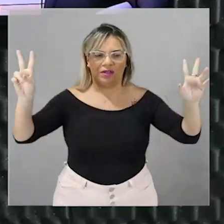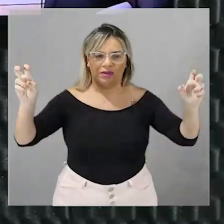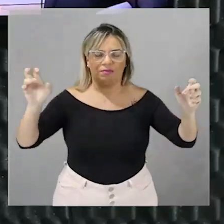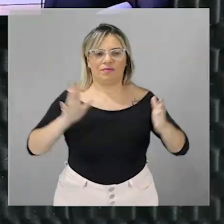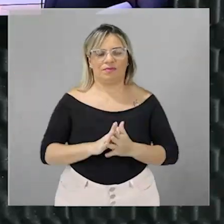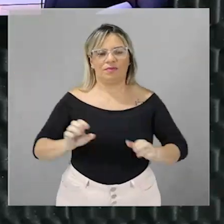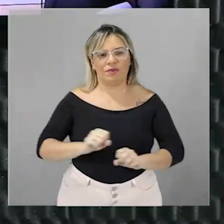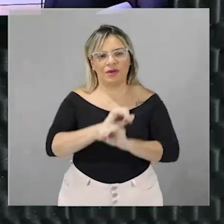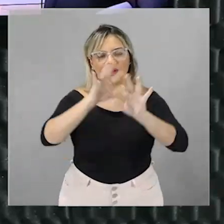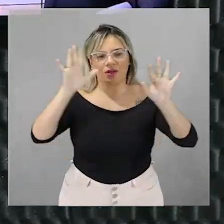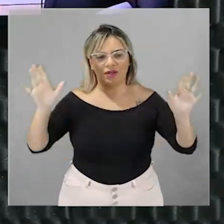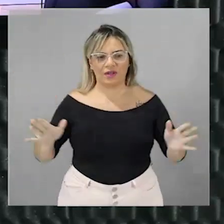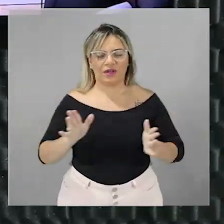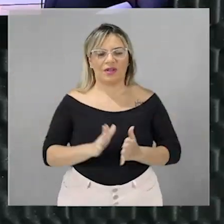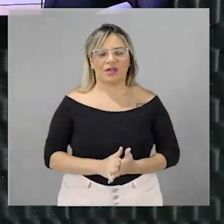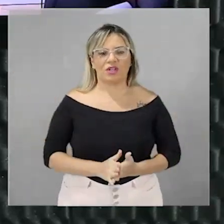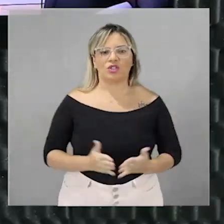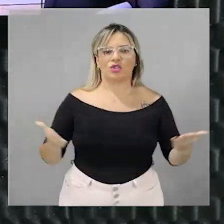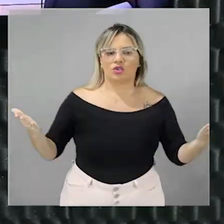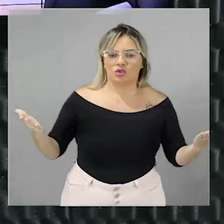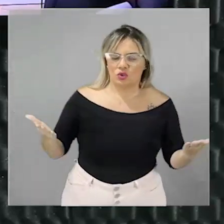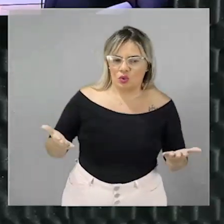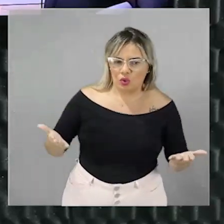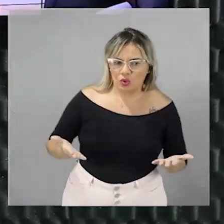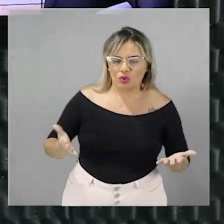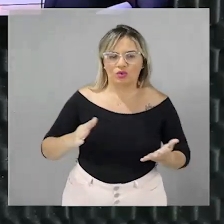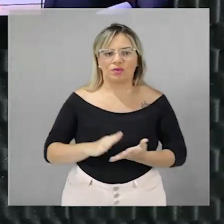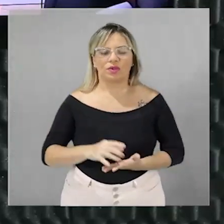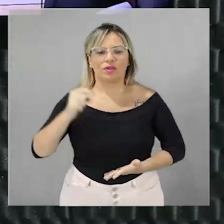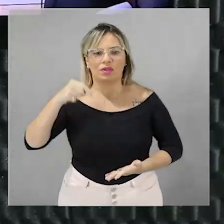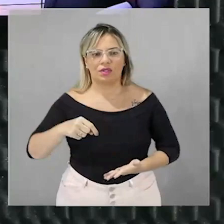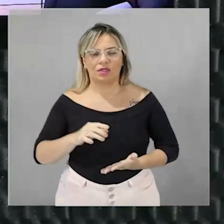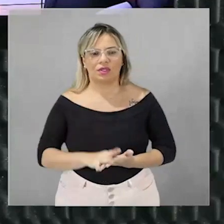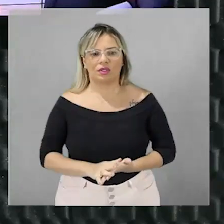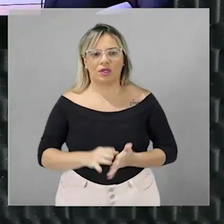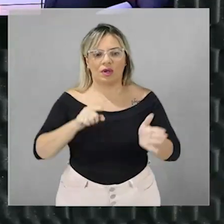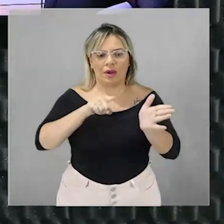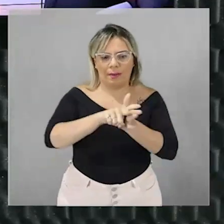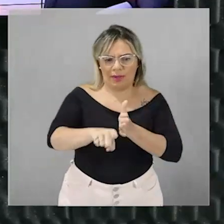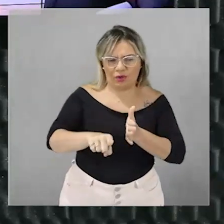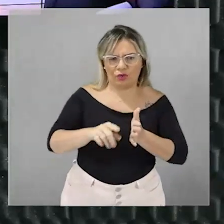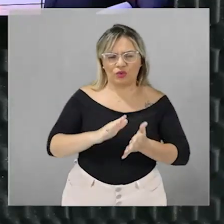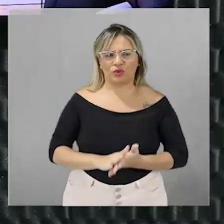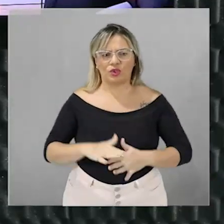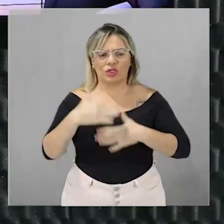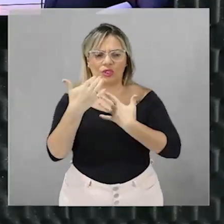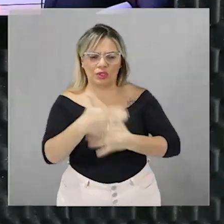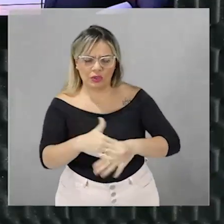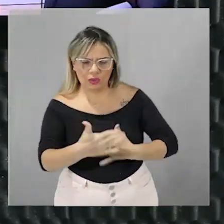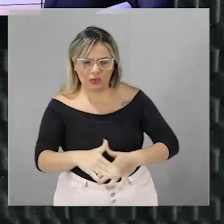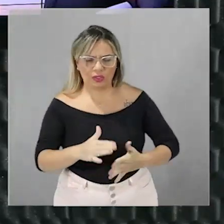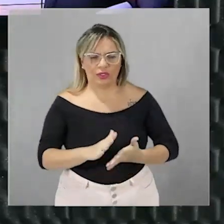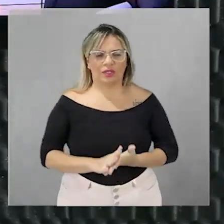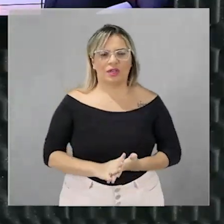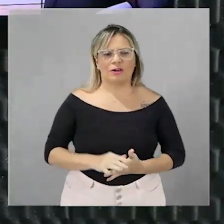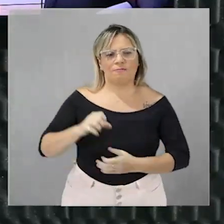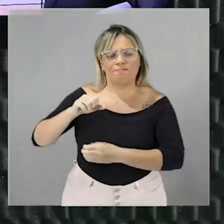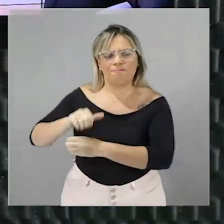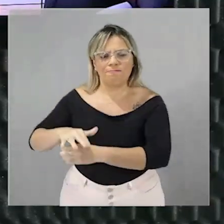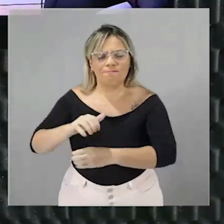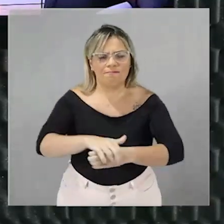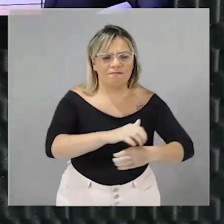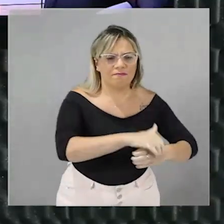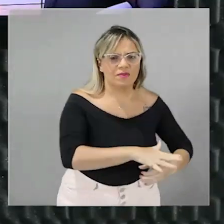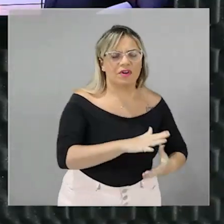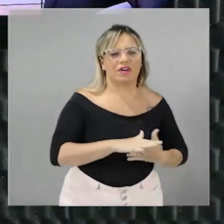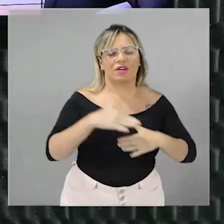claro, muita questão atualizada. Estamos trabalhando aí com as questões recentes, tá certo? E, claro, te passando muita dica, tá? Para